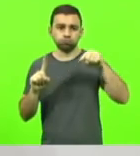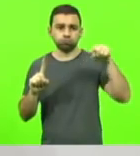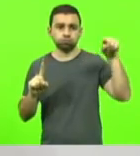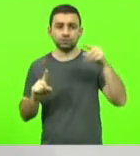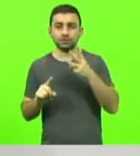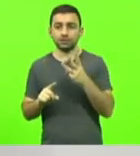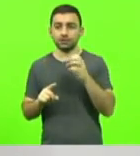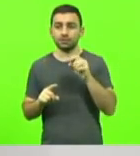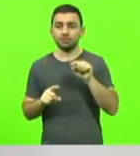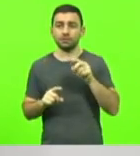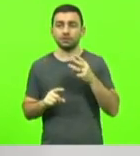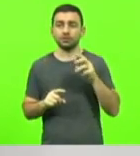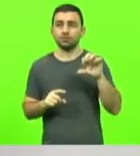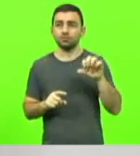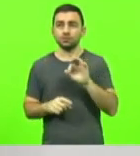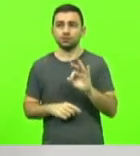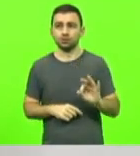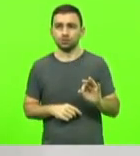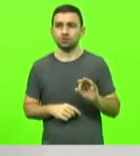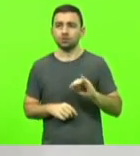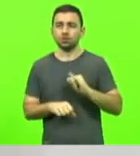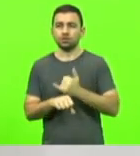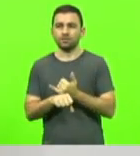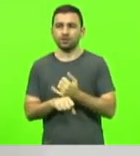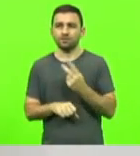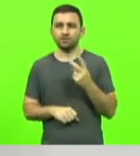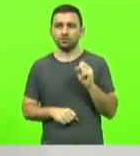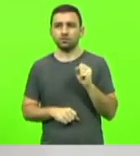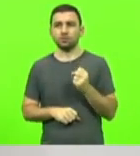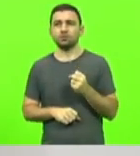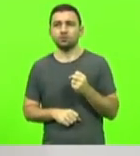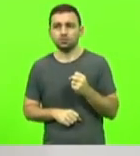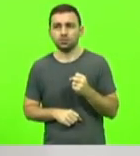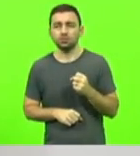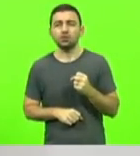30,39% na pobreza, Joinville 28,13%, Chapecó